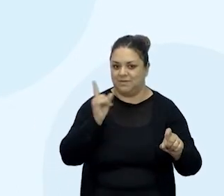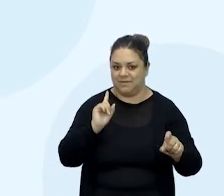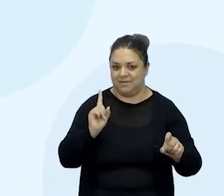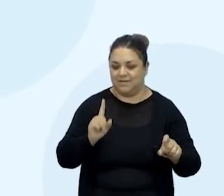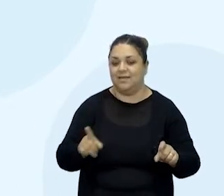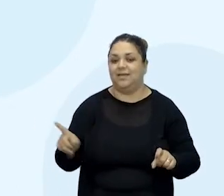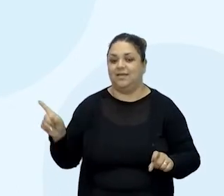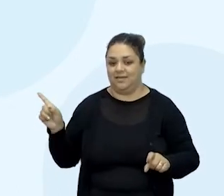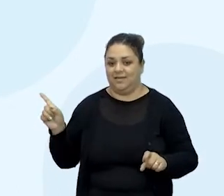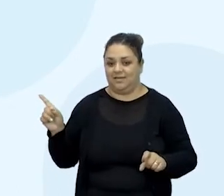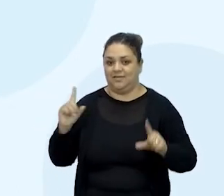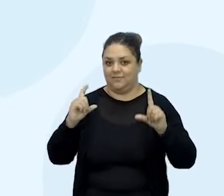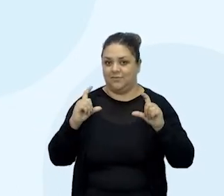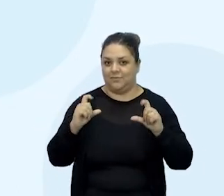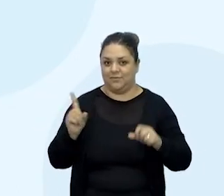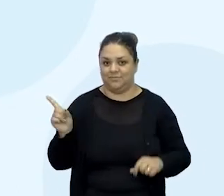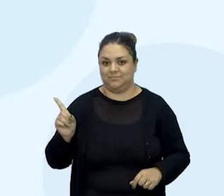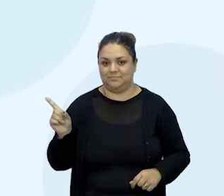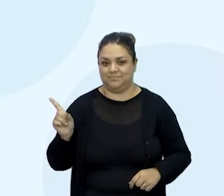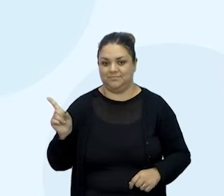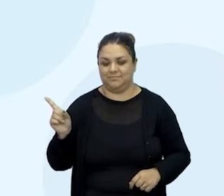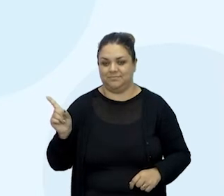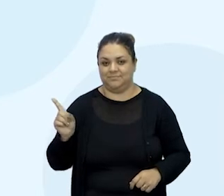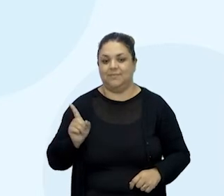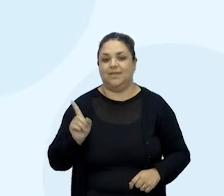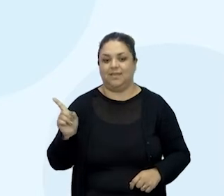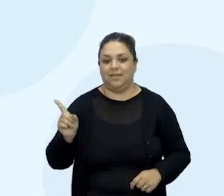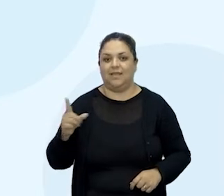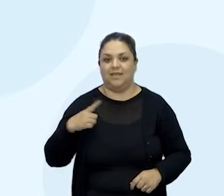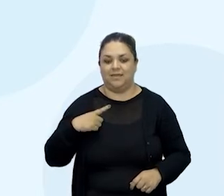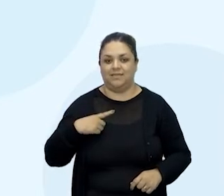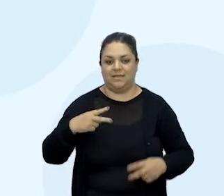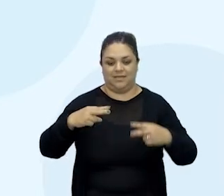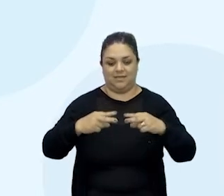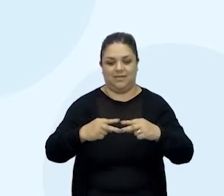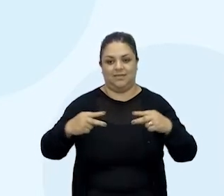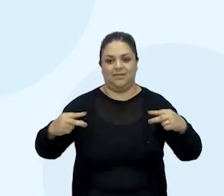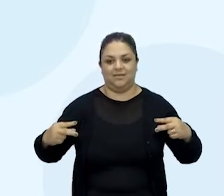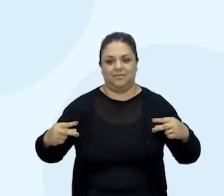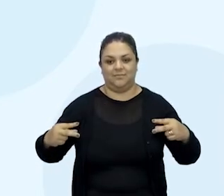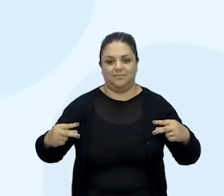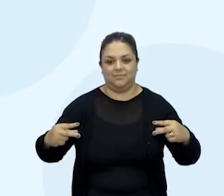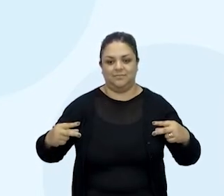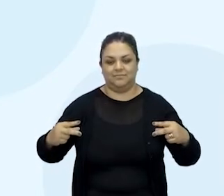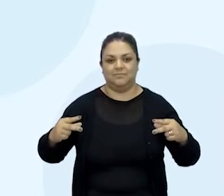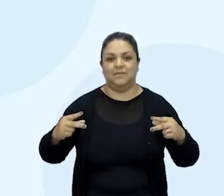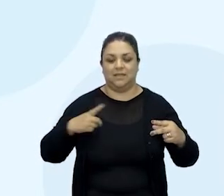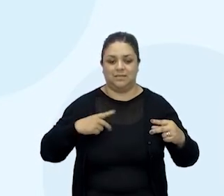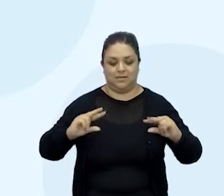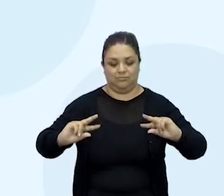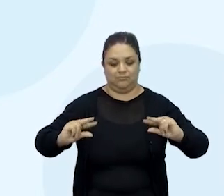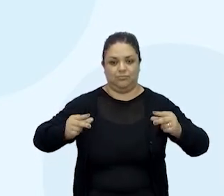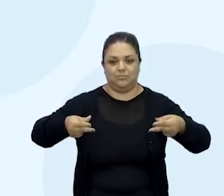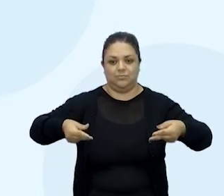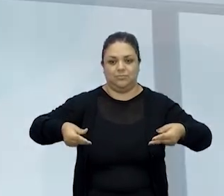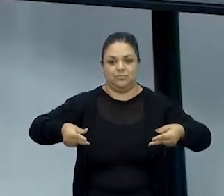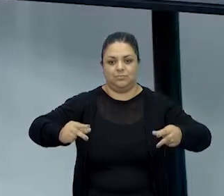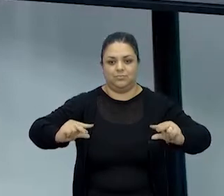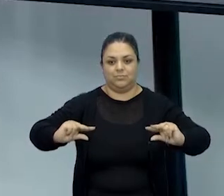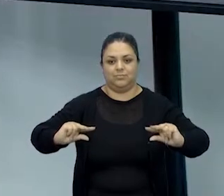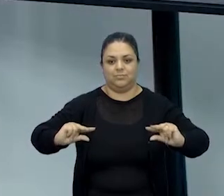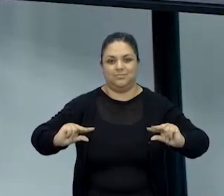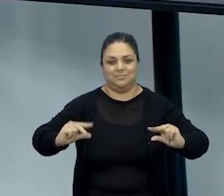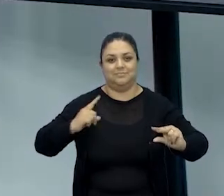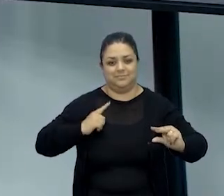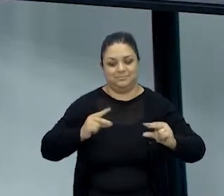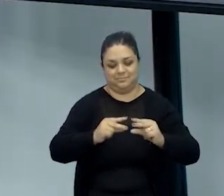coloquei na figura aí, que é uma régua triangular. Tá? Mais para frente eu vou estar mostrando aí para